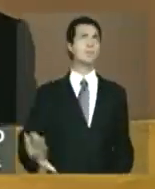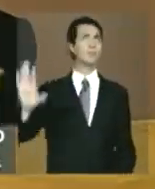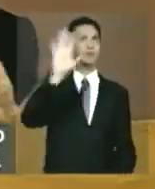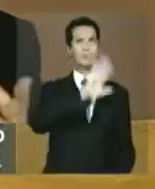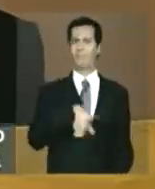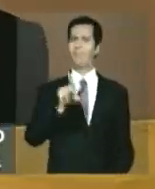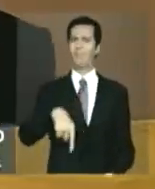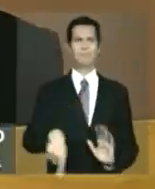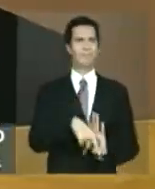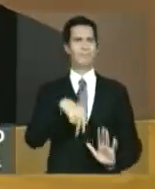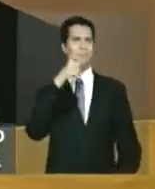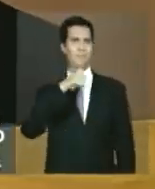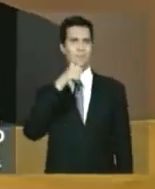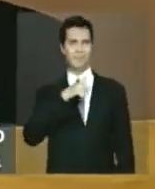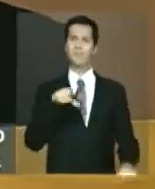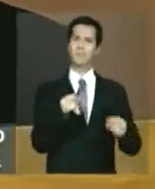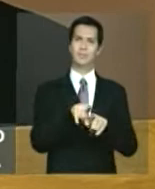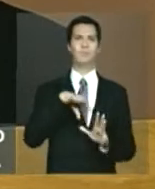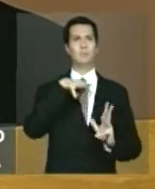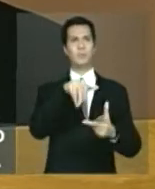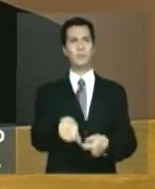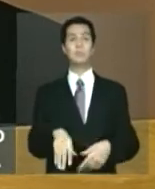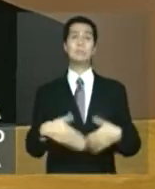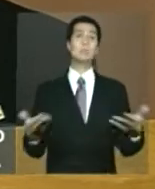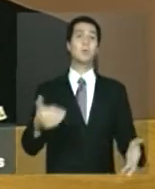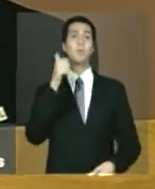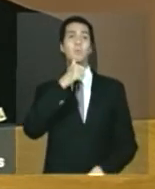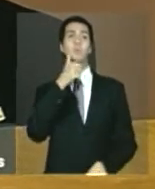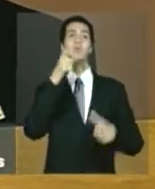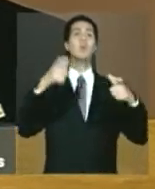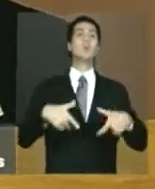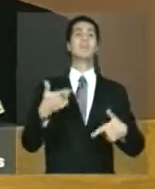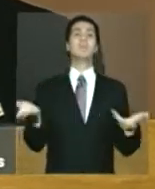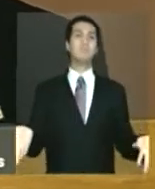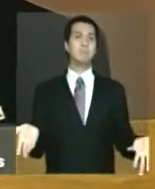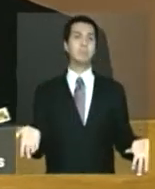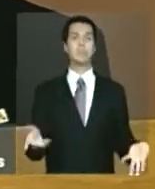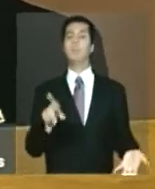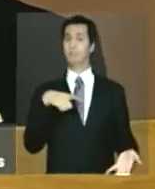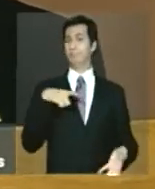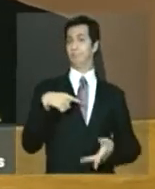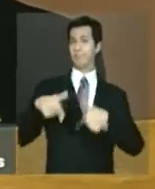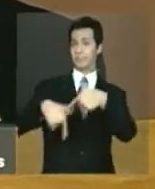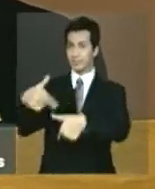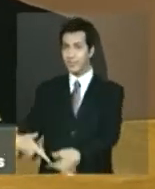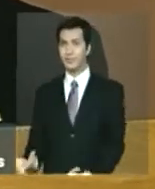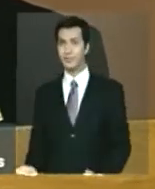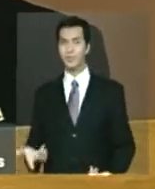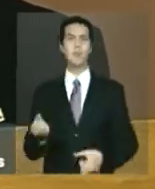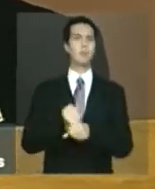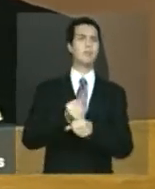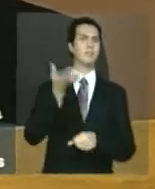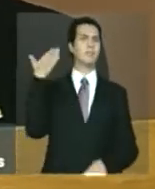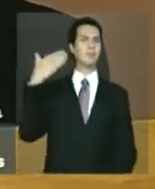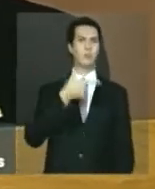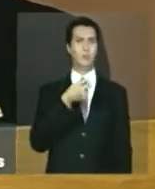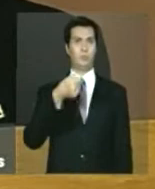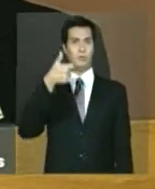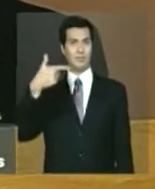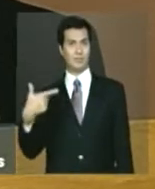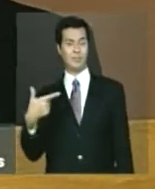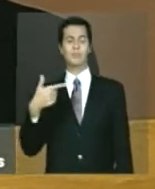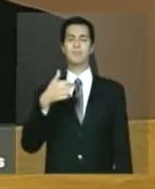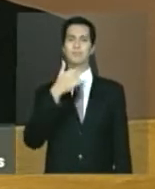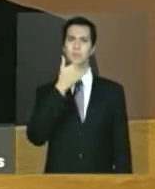mulheres nós mulheres onde estamos no mercado de trabalho entre 2003 e e 2009 a